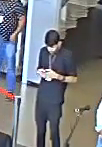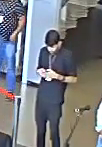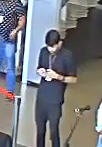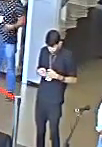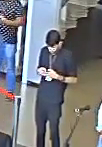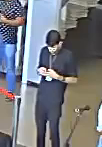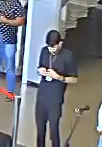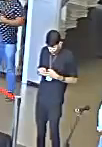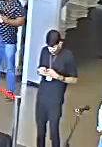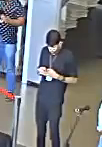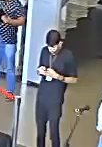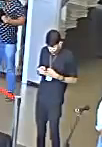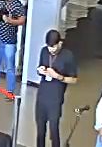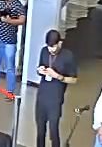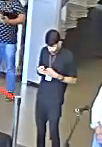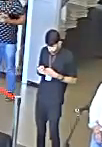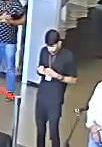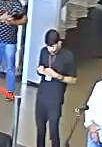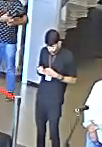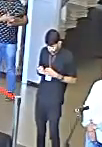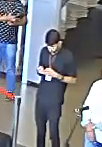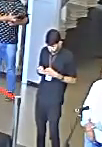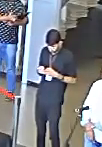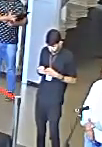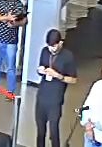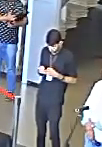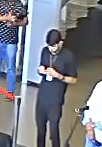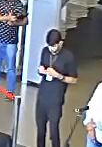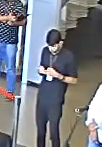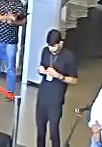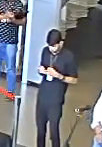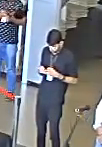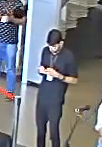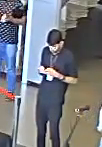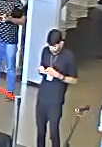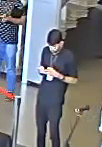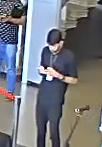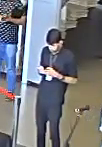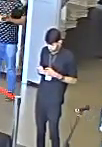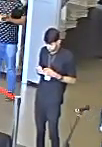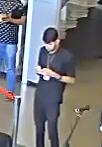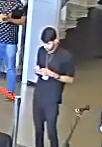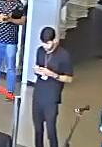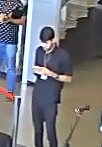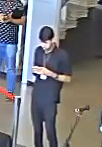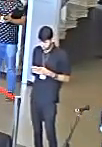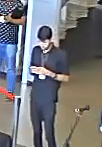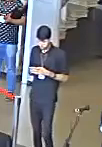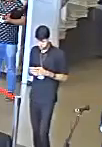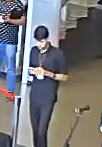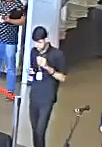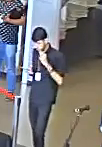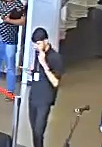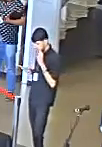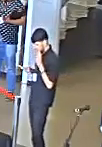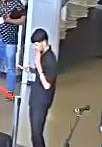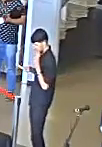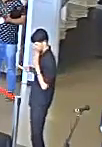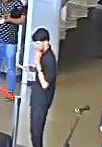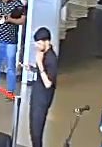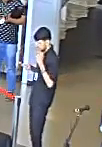Além de presidir a comissão aqui da do direito da pessoa com deficiência e nós vamos ter uma reunião agora às 17 horas para